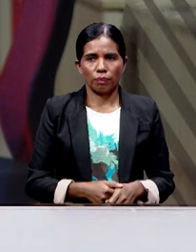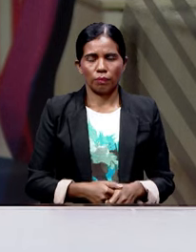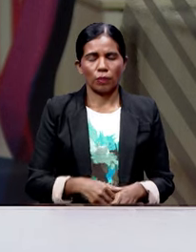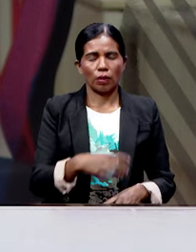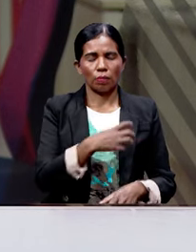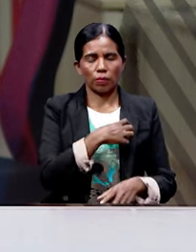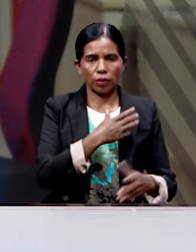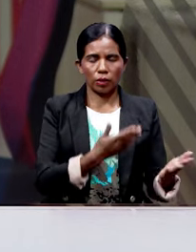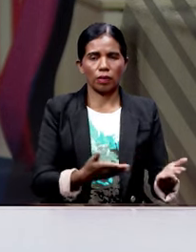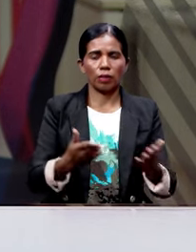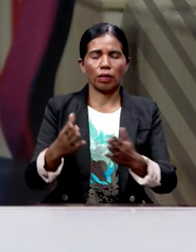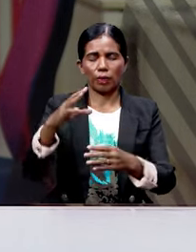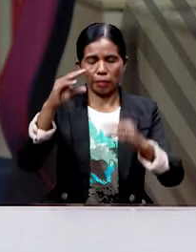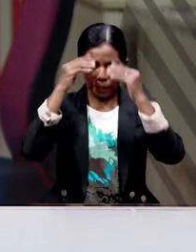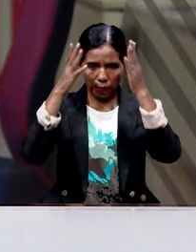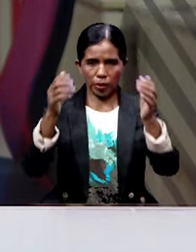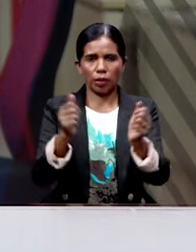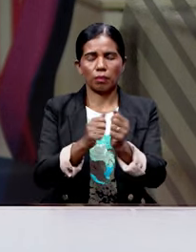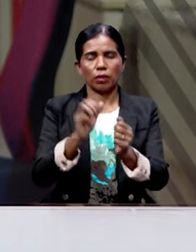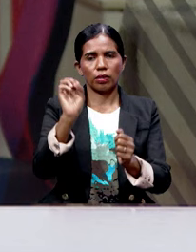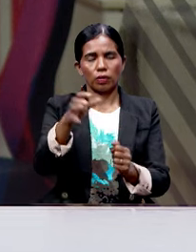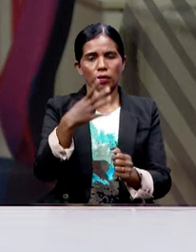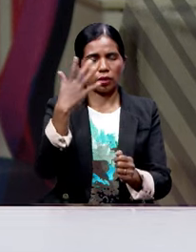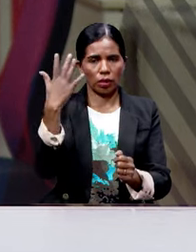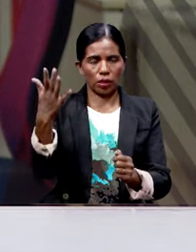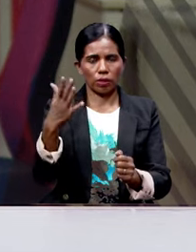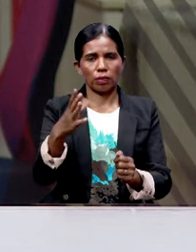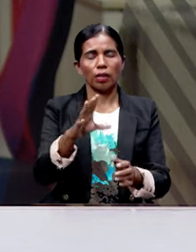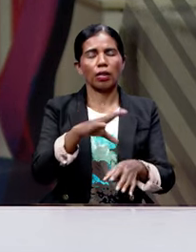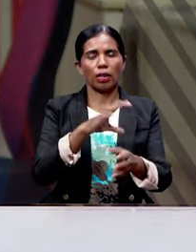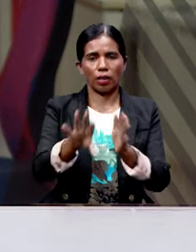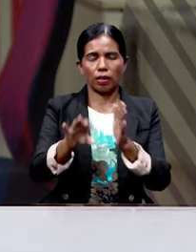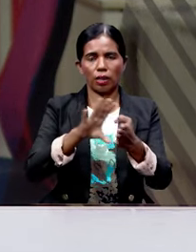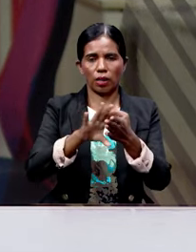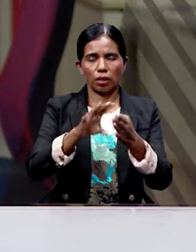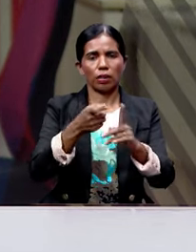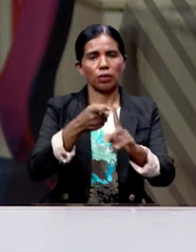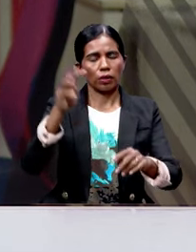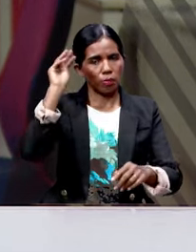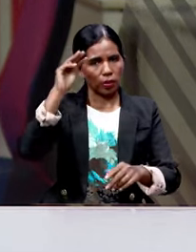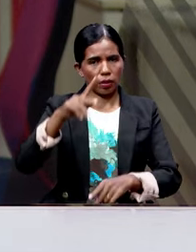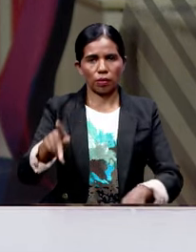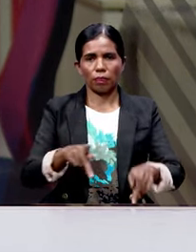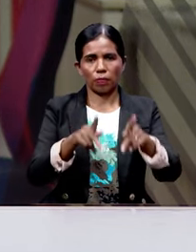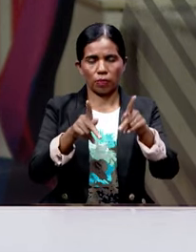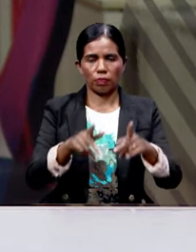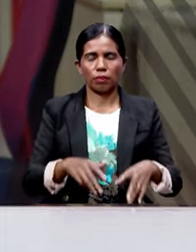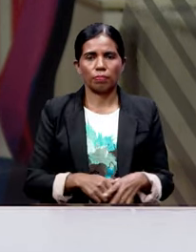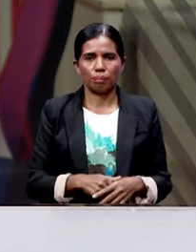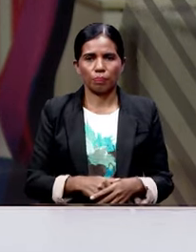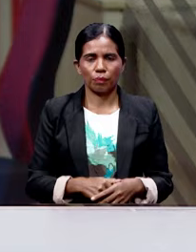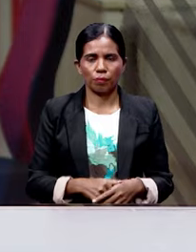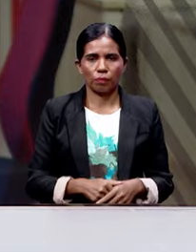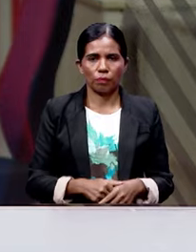Penitele liberta profesor contratado Sanulo Resinghat, tambah hetan despaisu husi Ministeri Publiko.